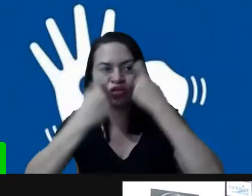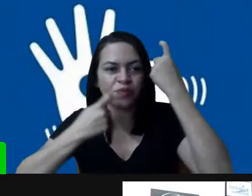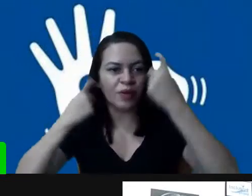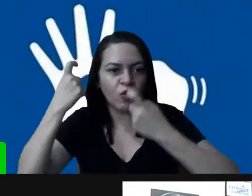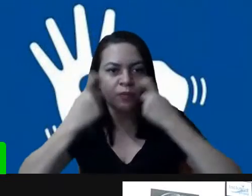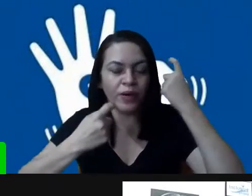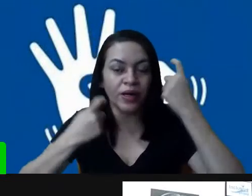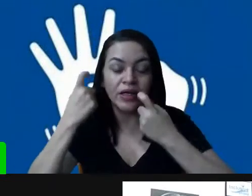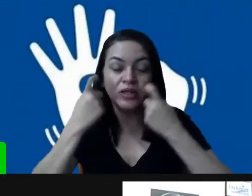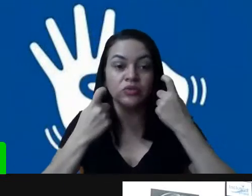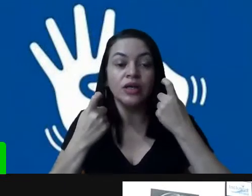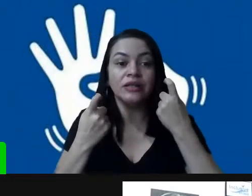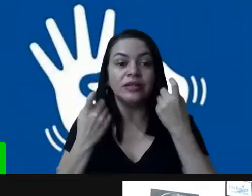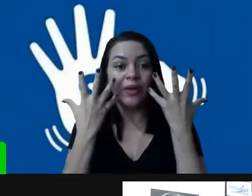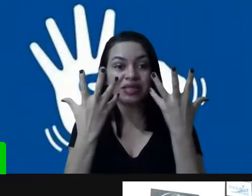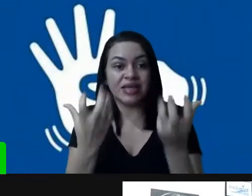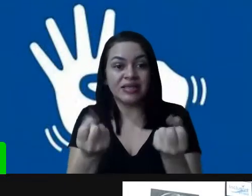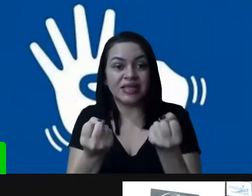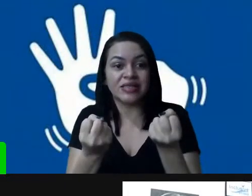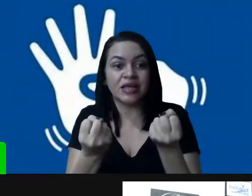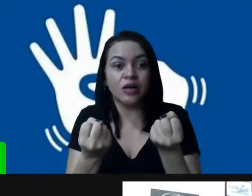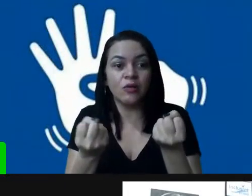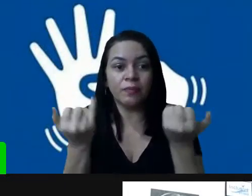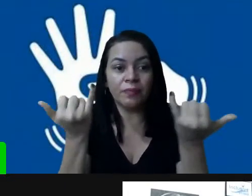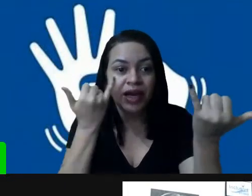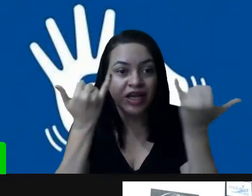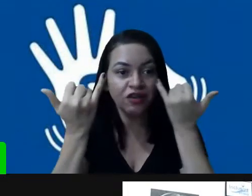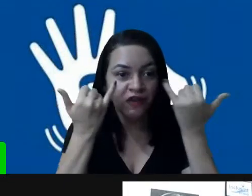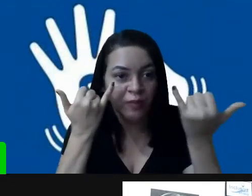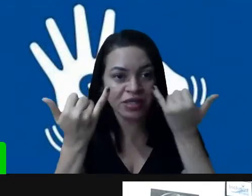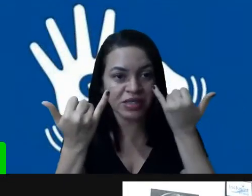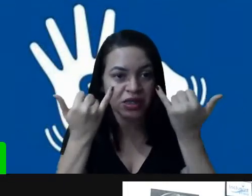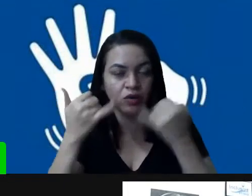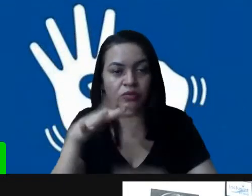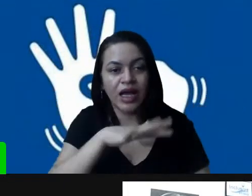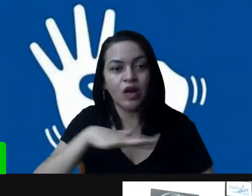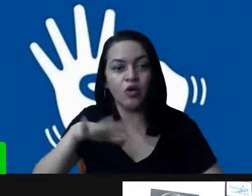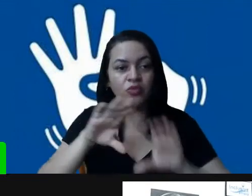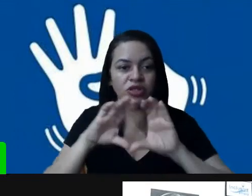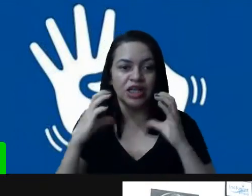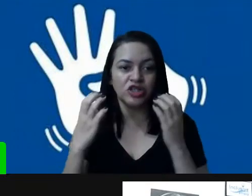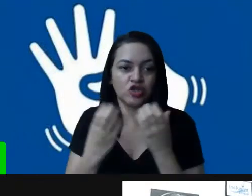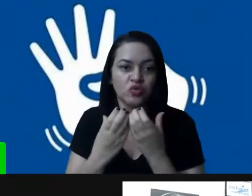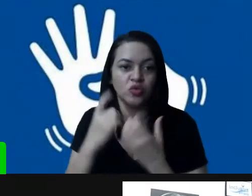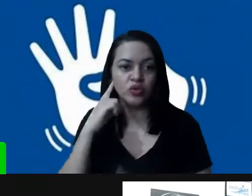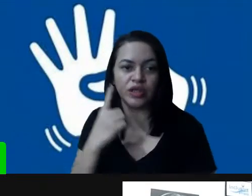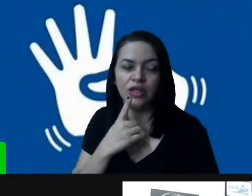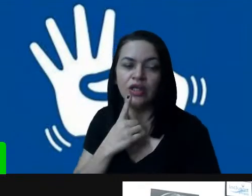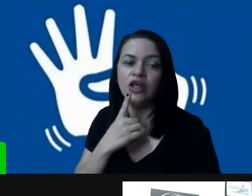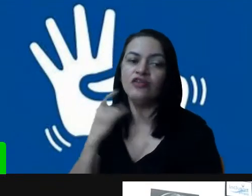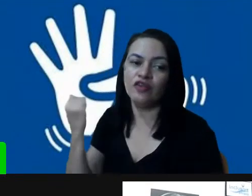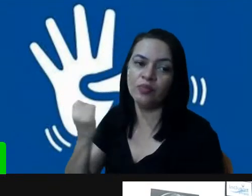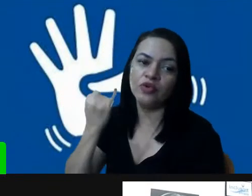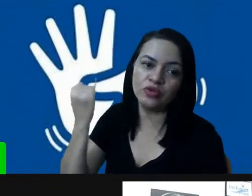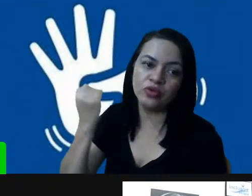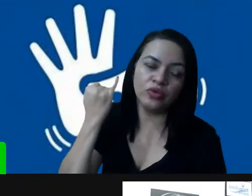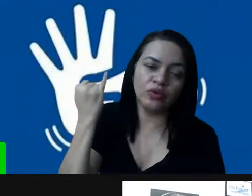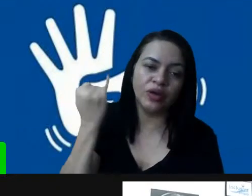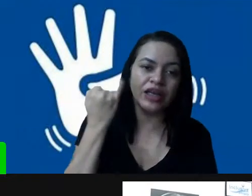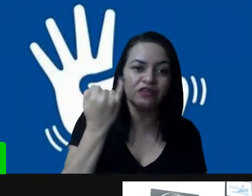estão se preocupando? Então, a aceitação pela informação na comunidade surda foi